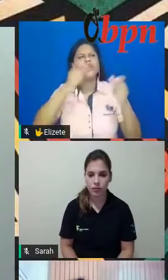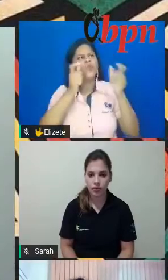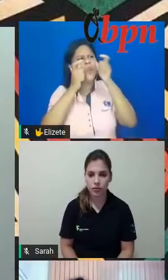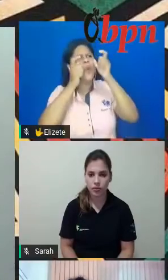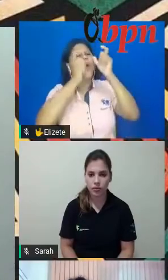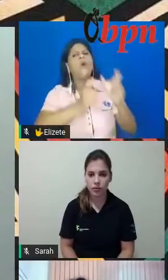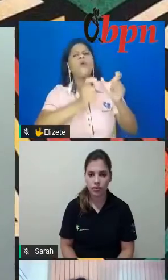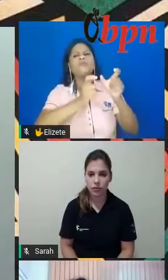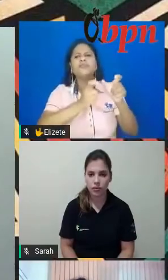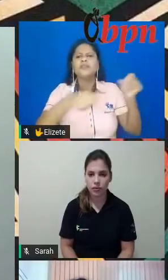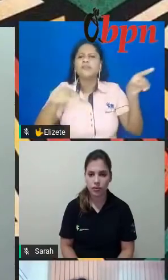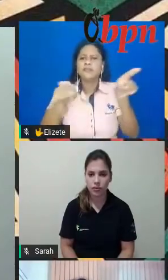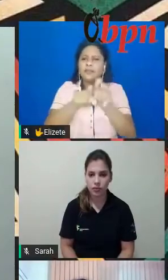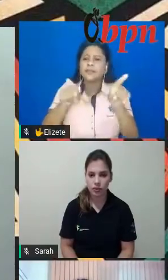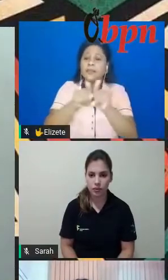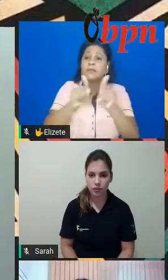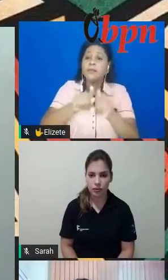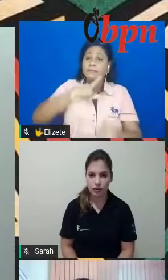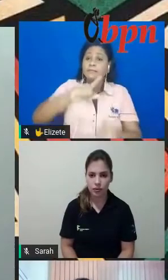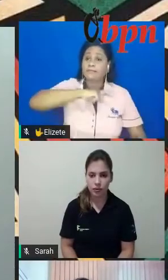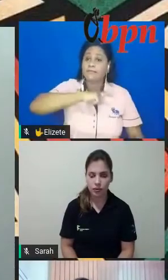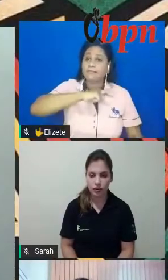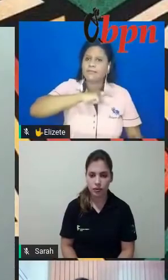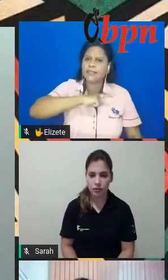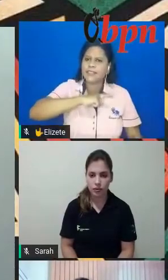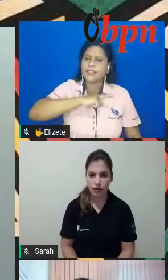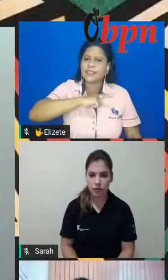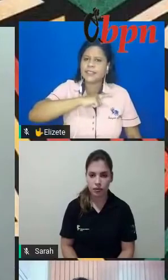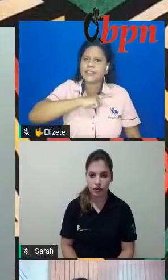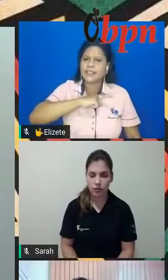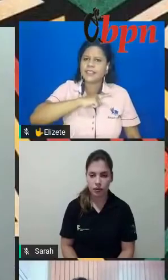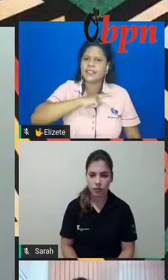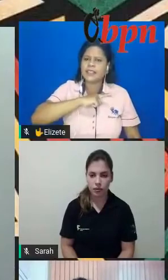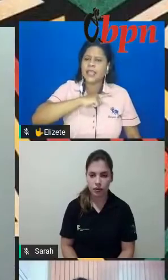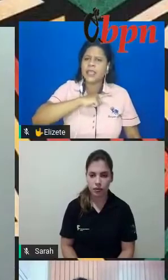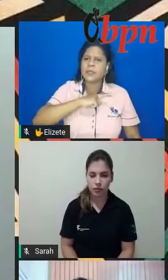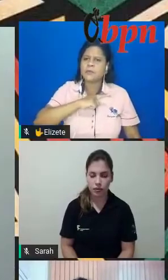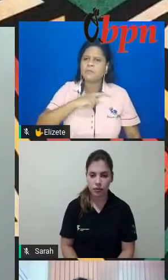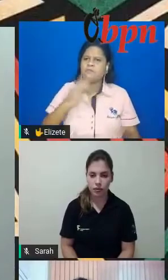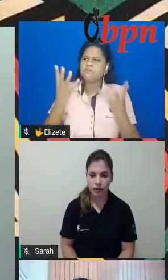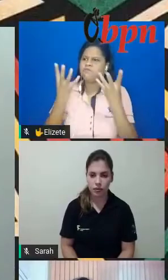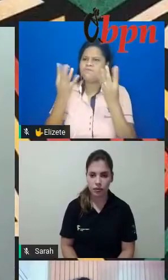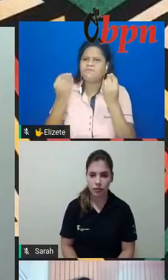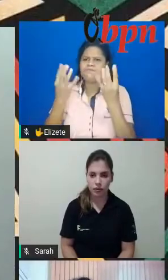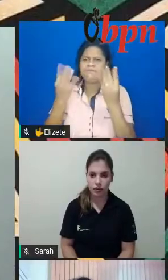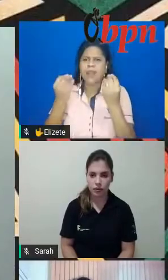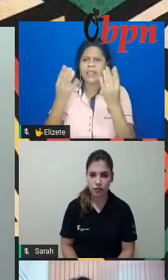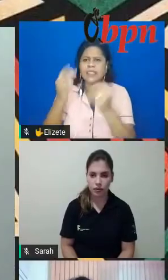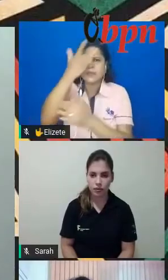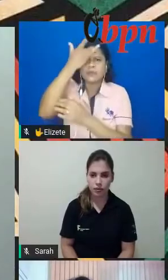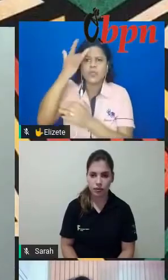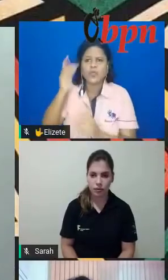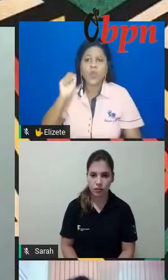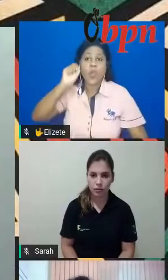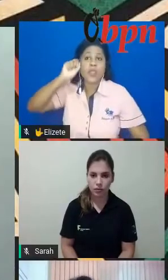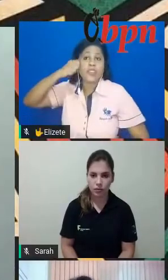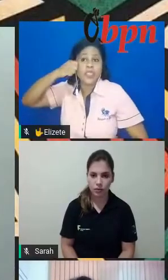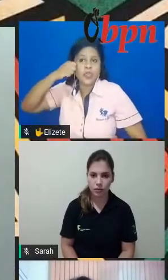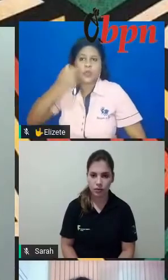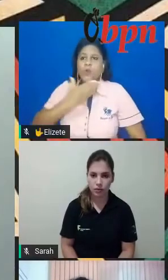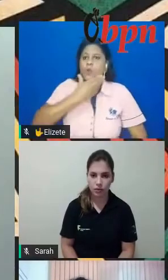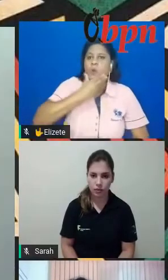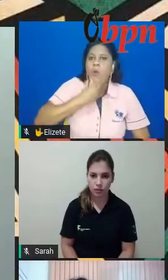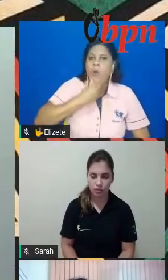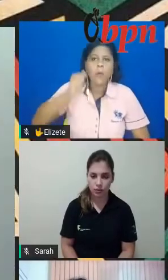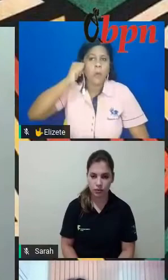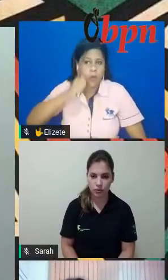há um grande número de autoria negra, tanto de homens como de mulheres, que